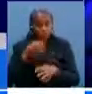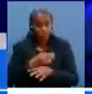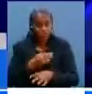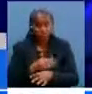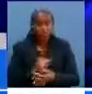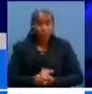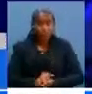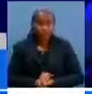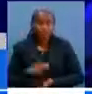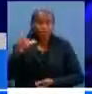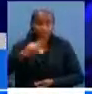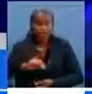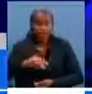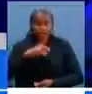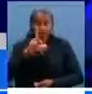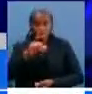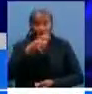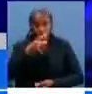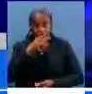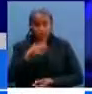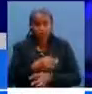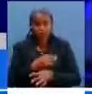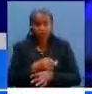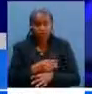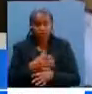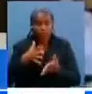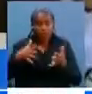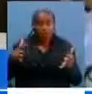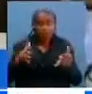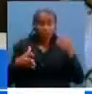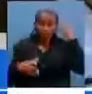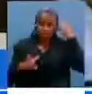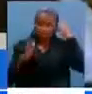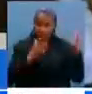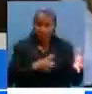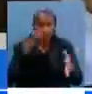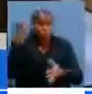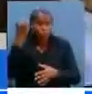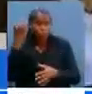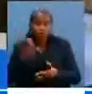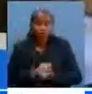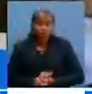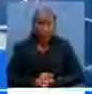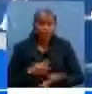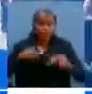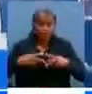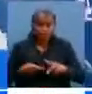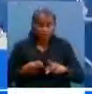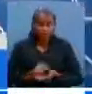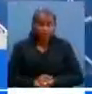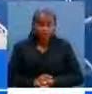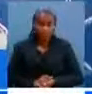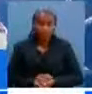é também pensado que os festivais não abranger simplesmente na parte cultural é a cabra para